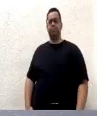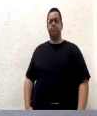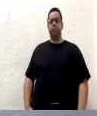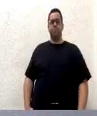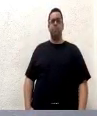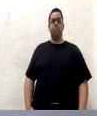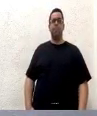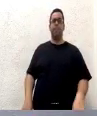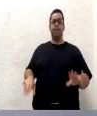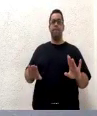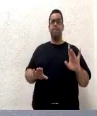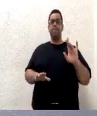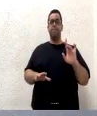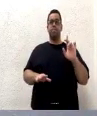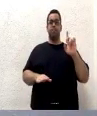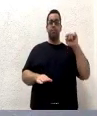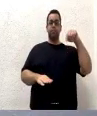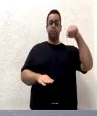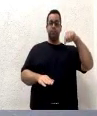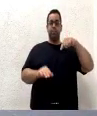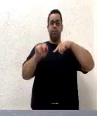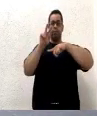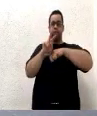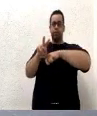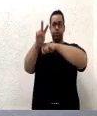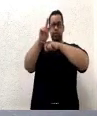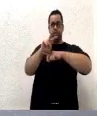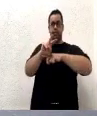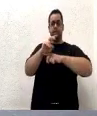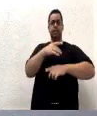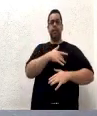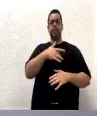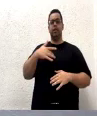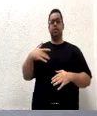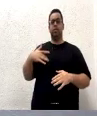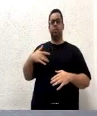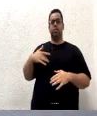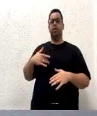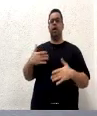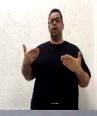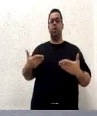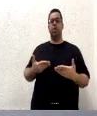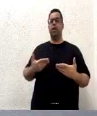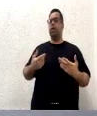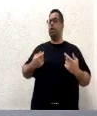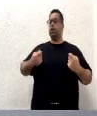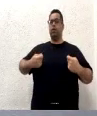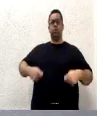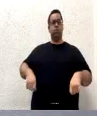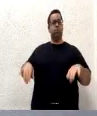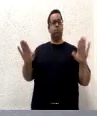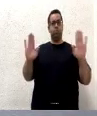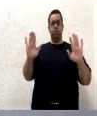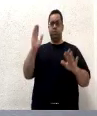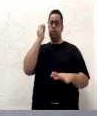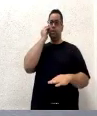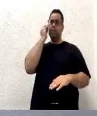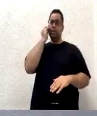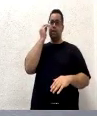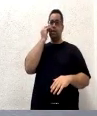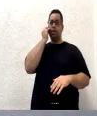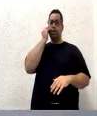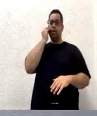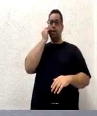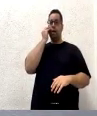da vigilância epidemiológica, nesse momento nós não precisaríamos nem testar mais. A gente poderia fazer a avaliação